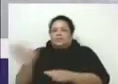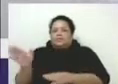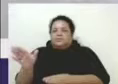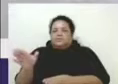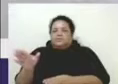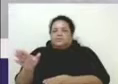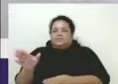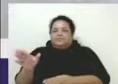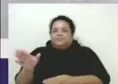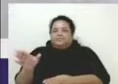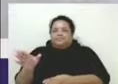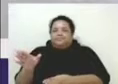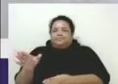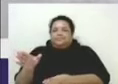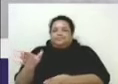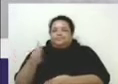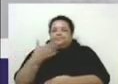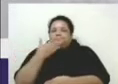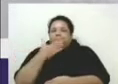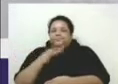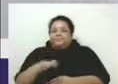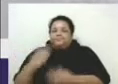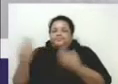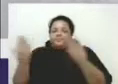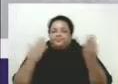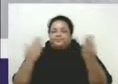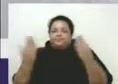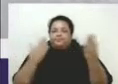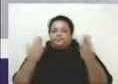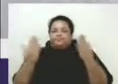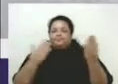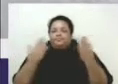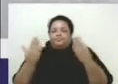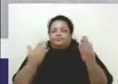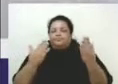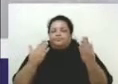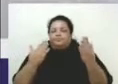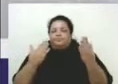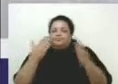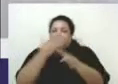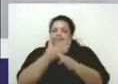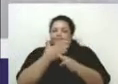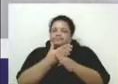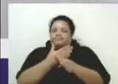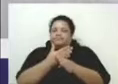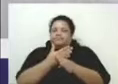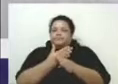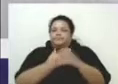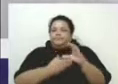criança está passando por tratamento psicológico no CAPES infantil.